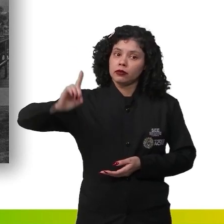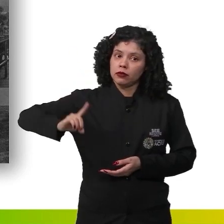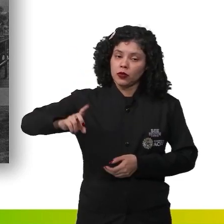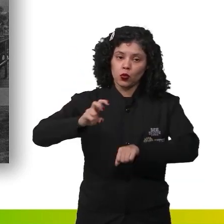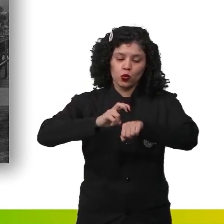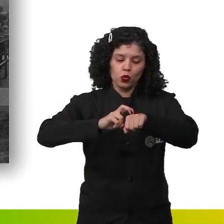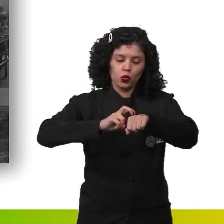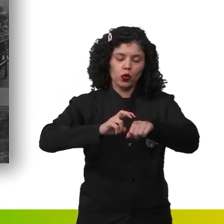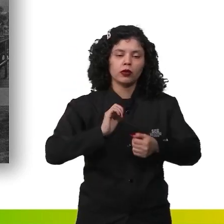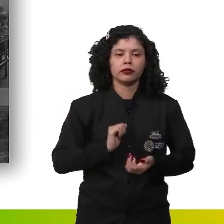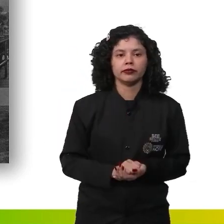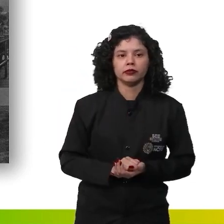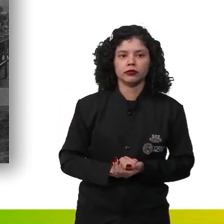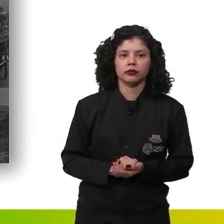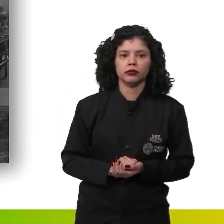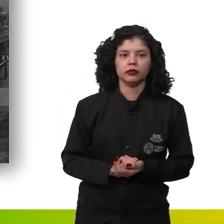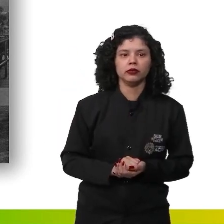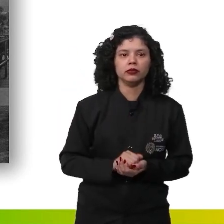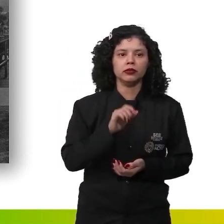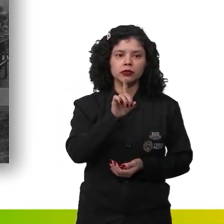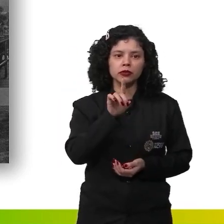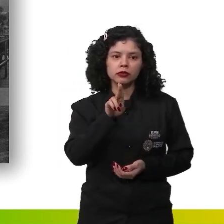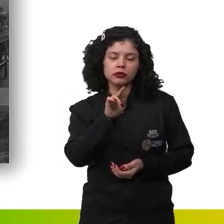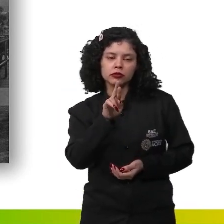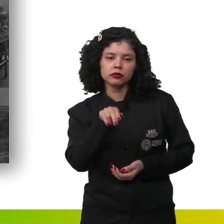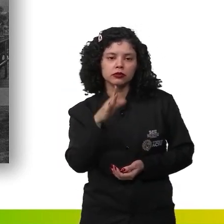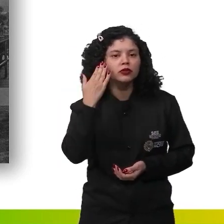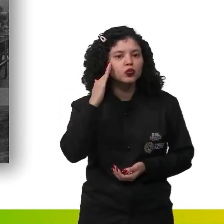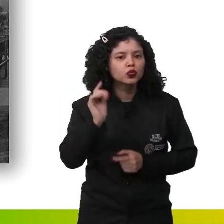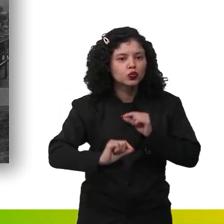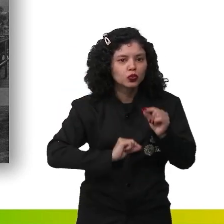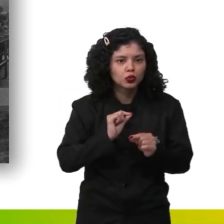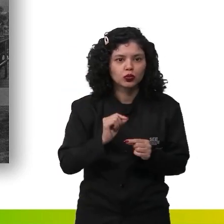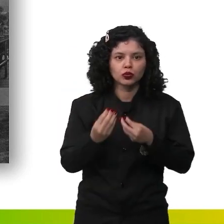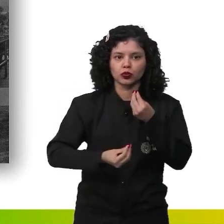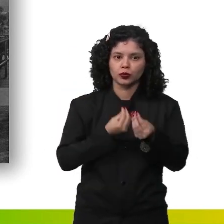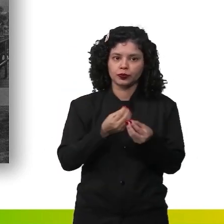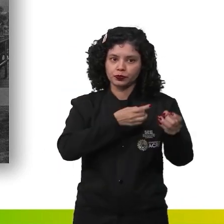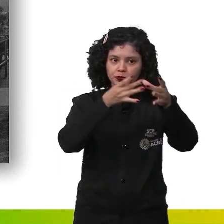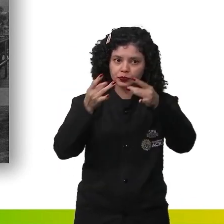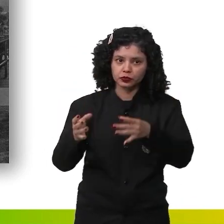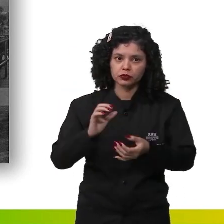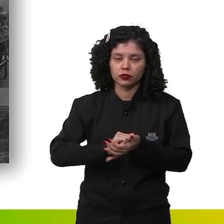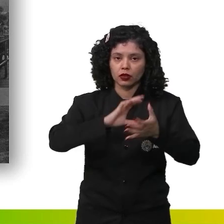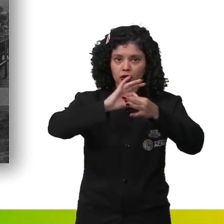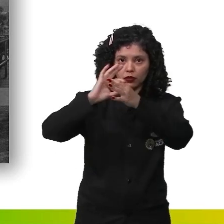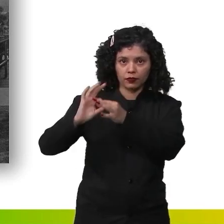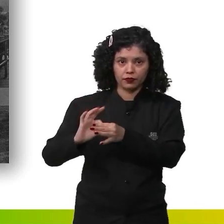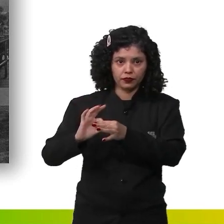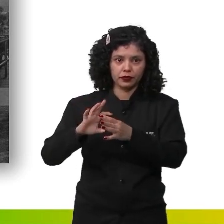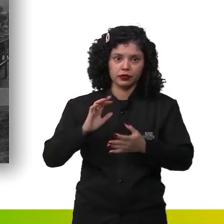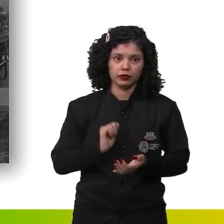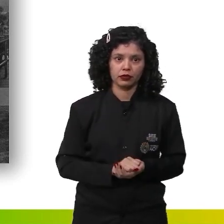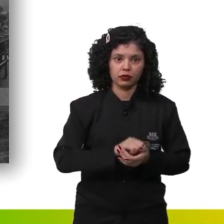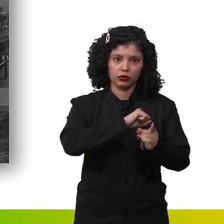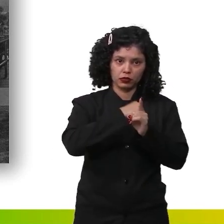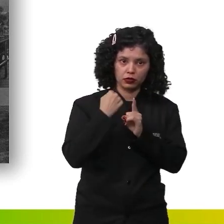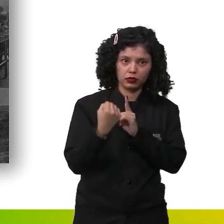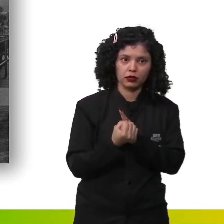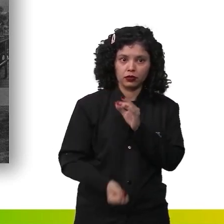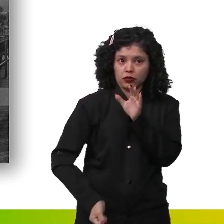cor verde, aí nós temos Durkheim entende-a como um mecanismo de